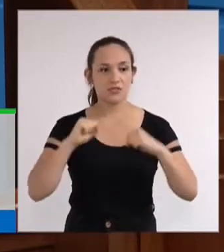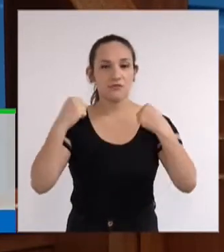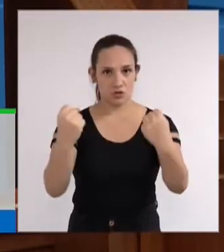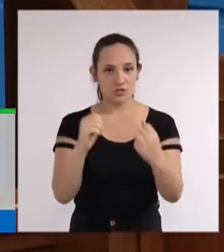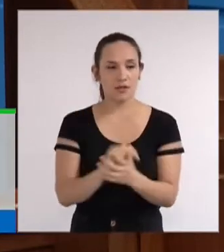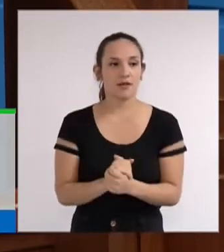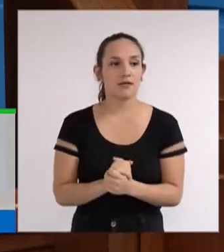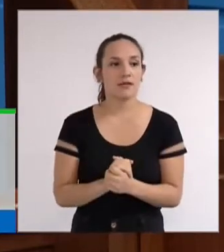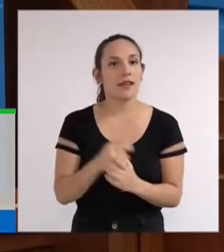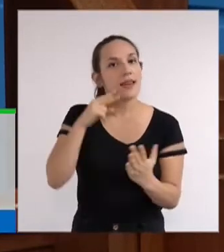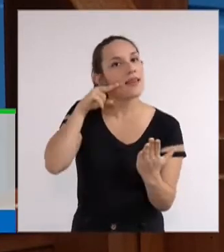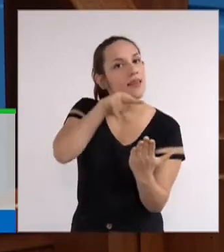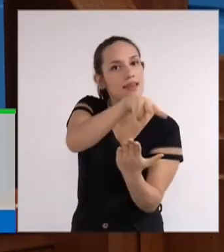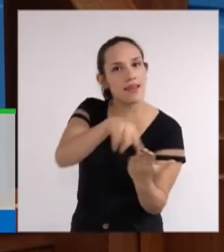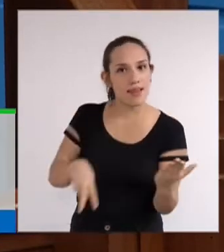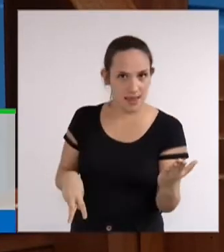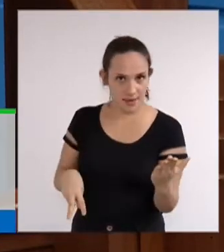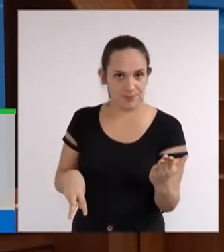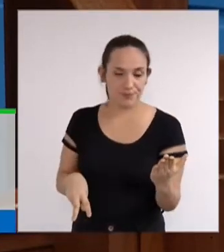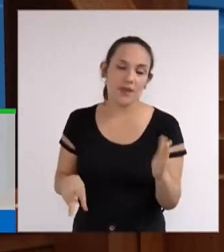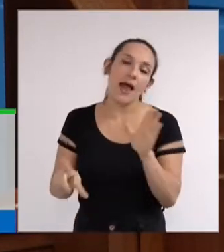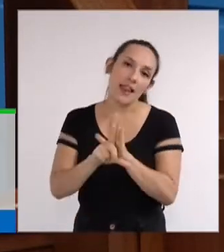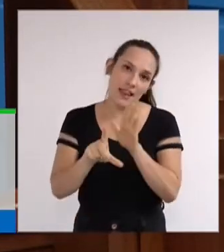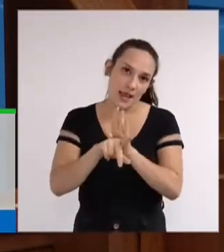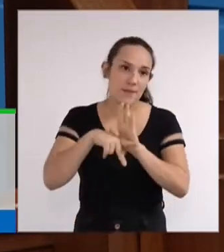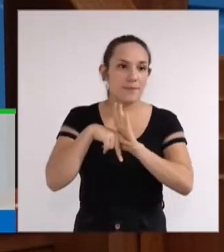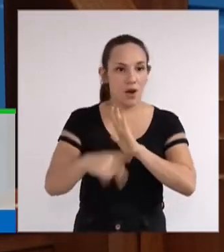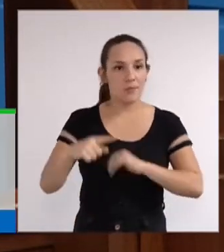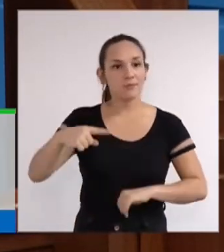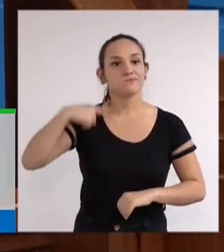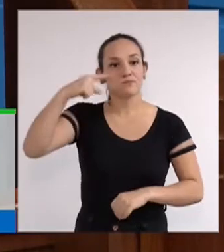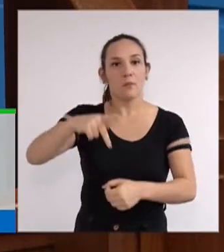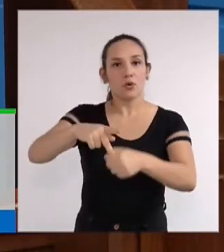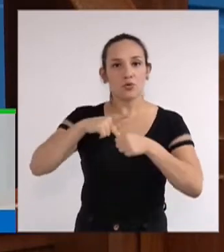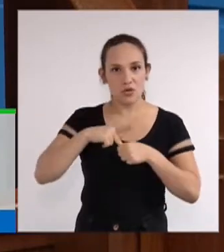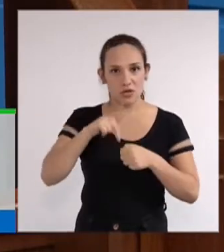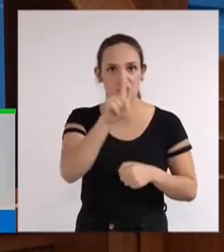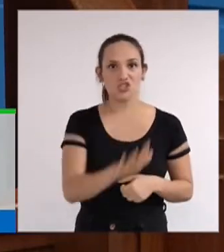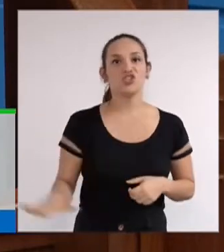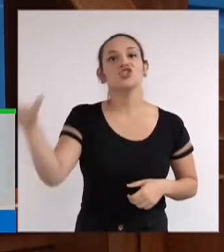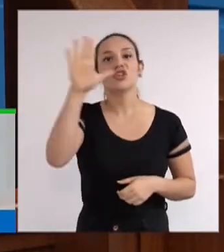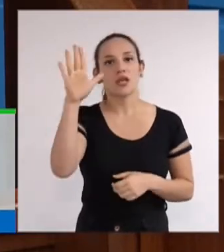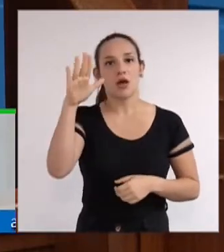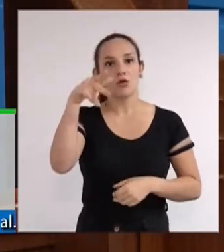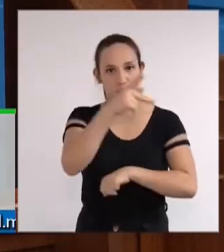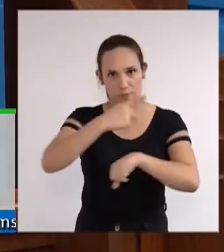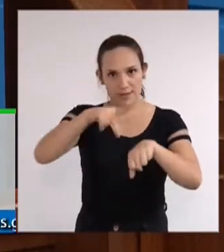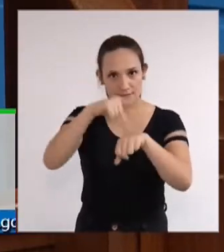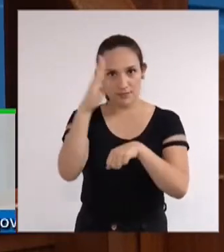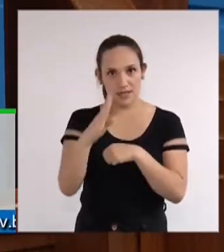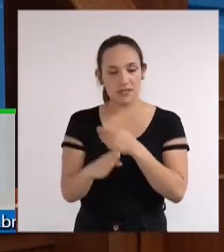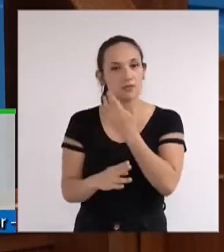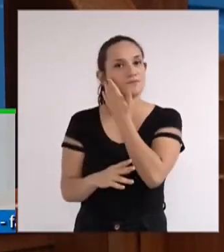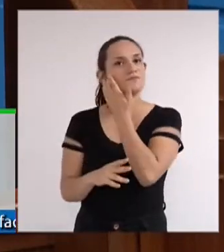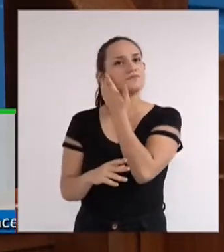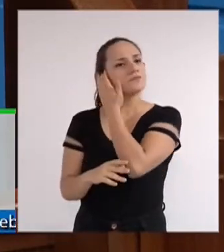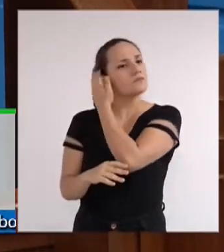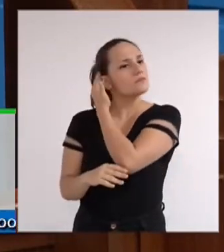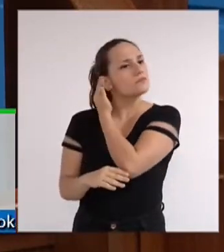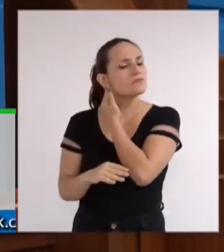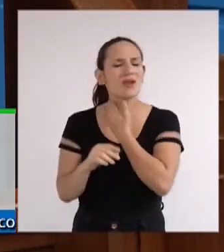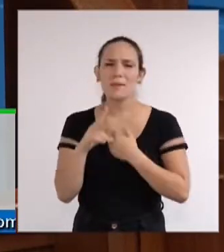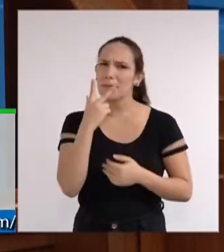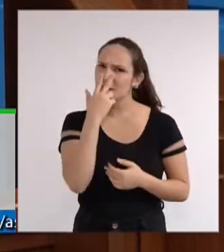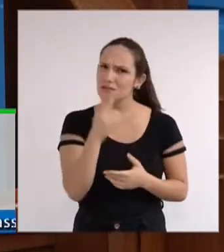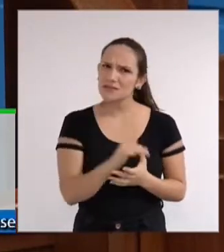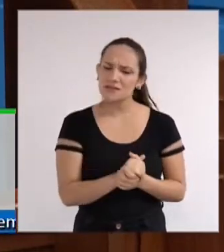peça da Advocacia Geral da União, os senhores perceberão uma, digamos assim, má